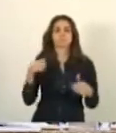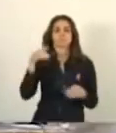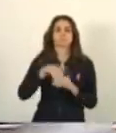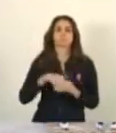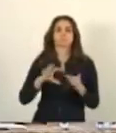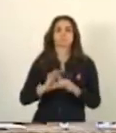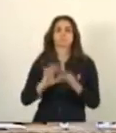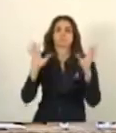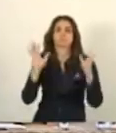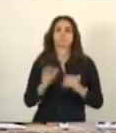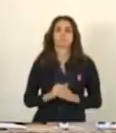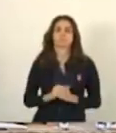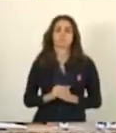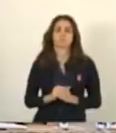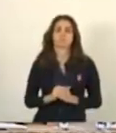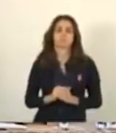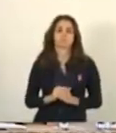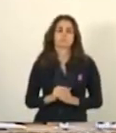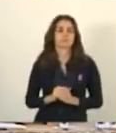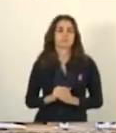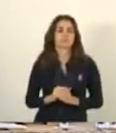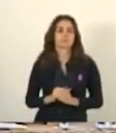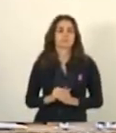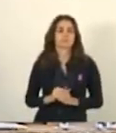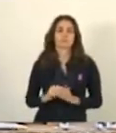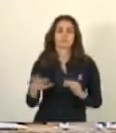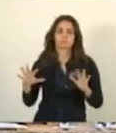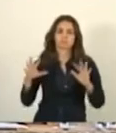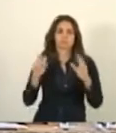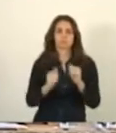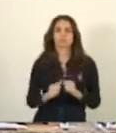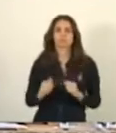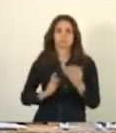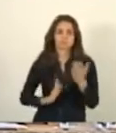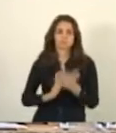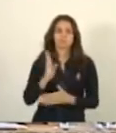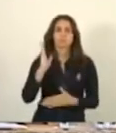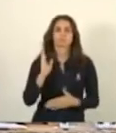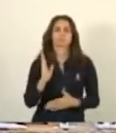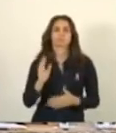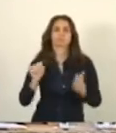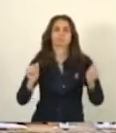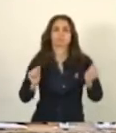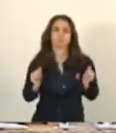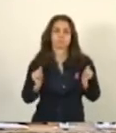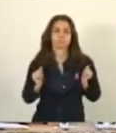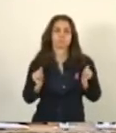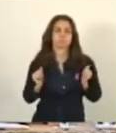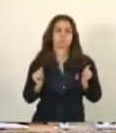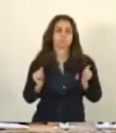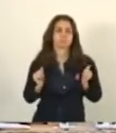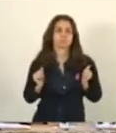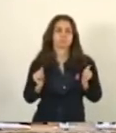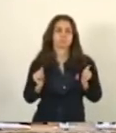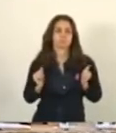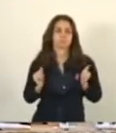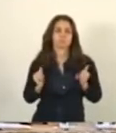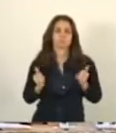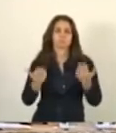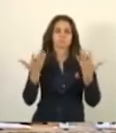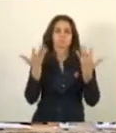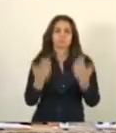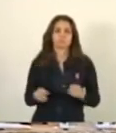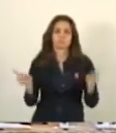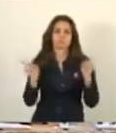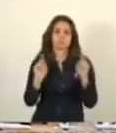votação. Os deputados, inclusive o deputado Torino Marques, que aprovam, permaneçam como se encontram. Os